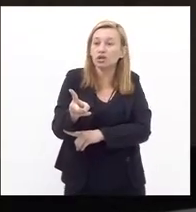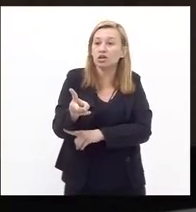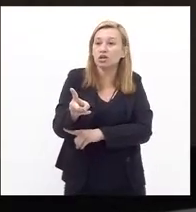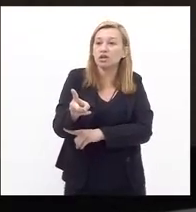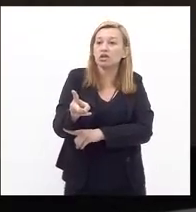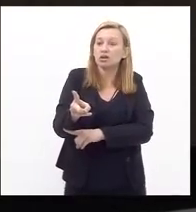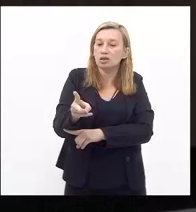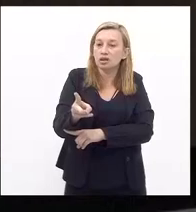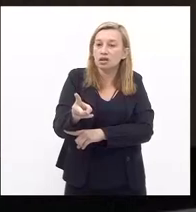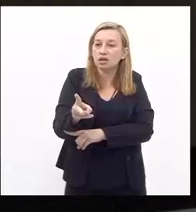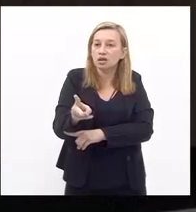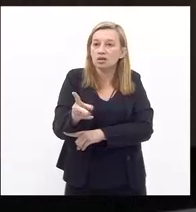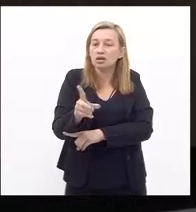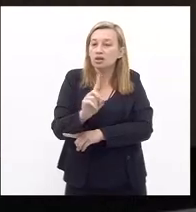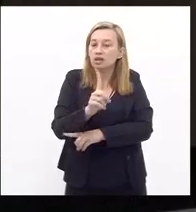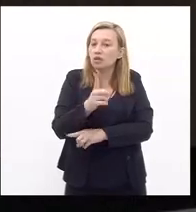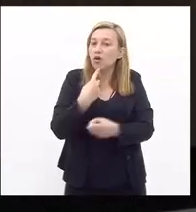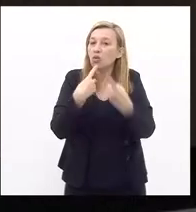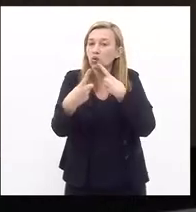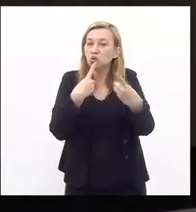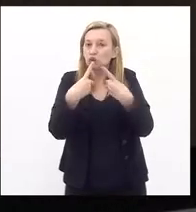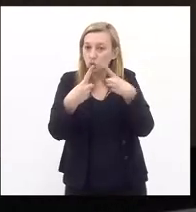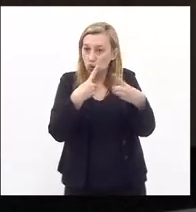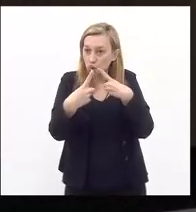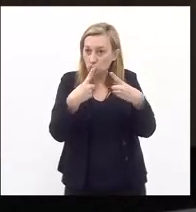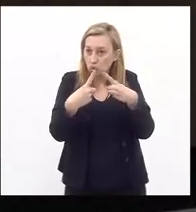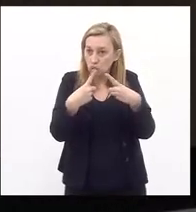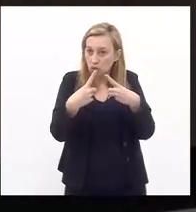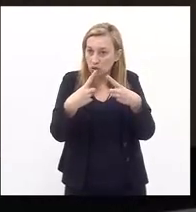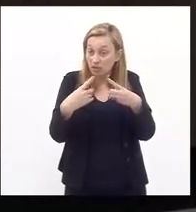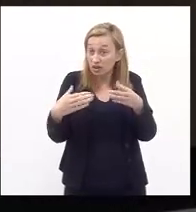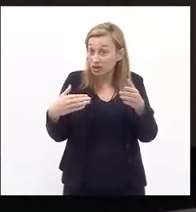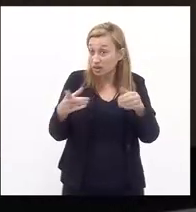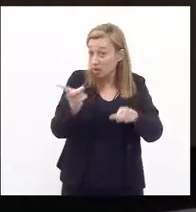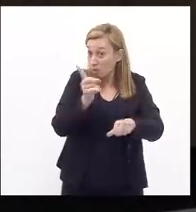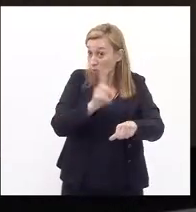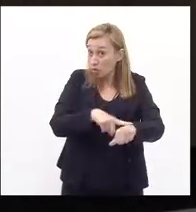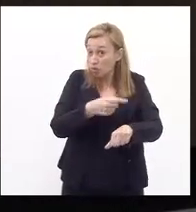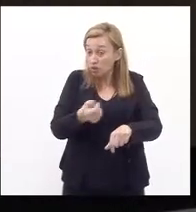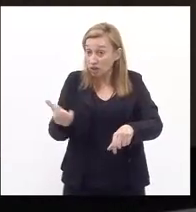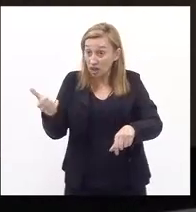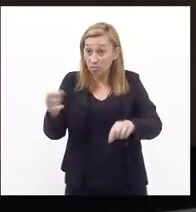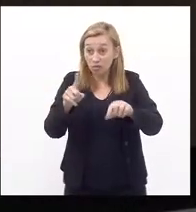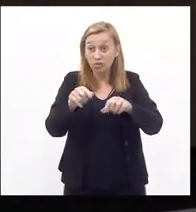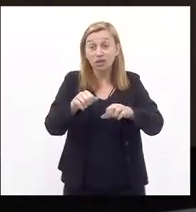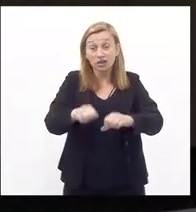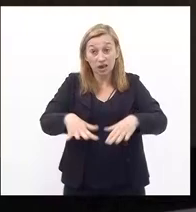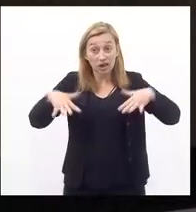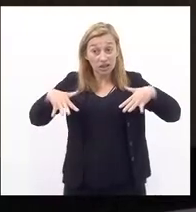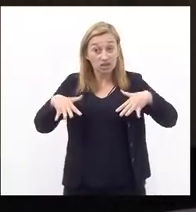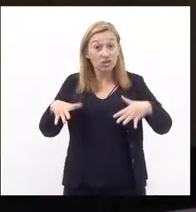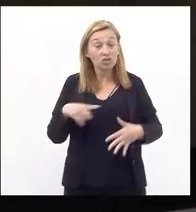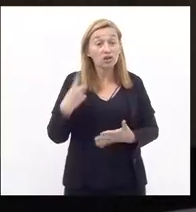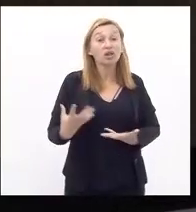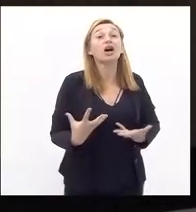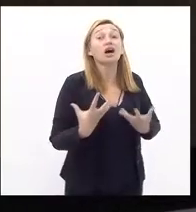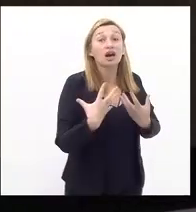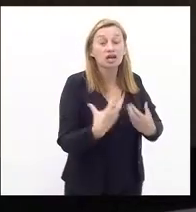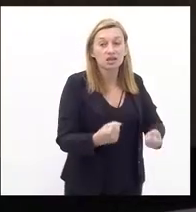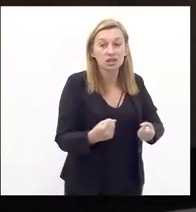a despeito de que não é esse o discurso que estava até bem pouco tempo nas Galerias somos a favor